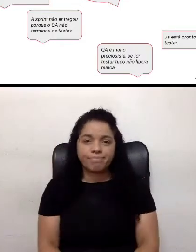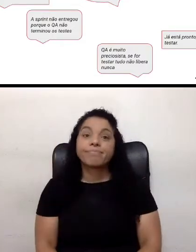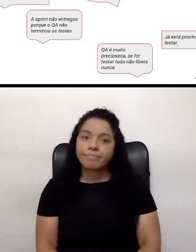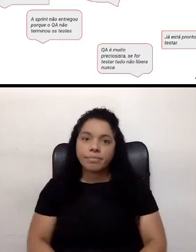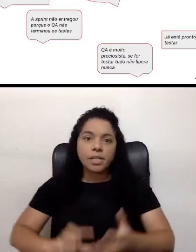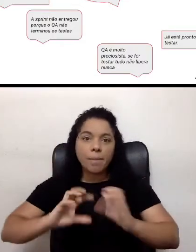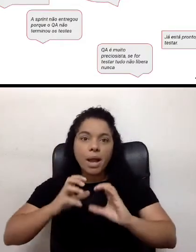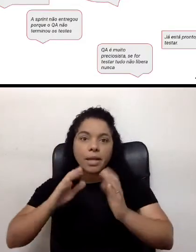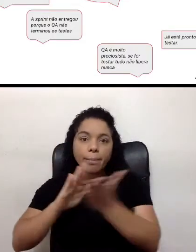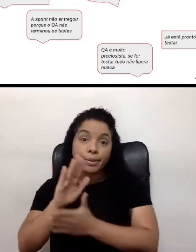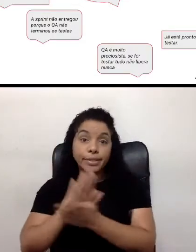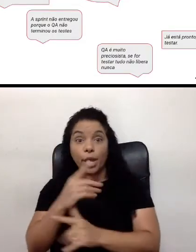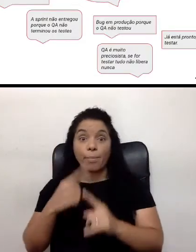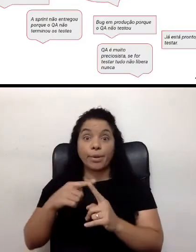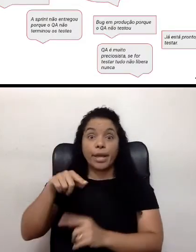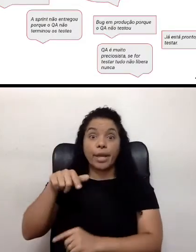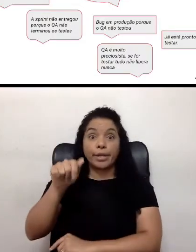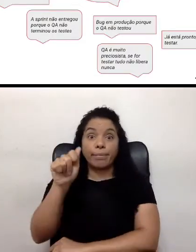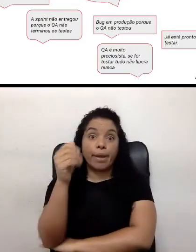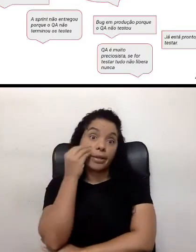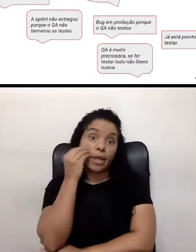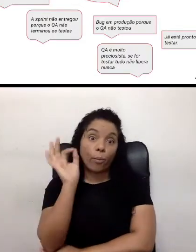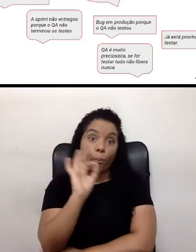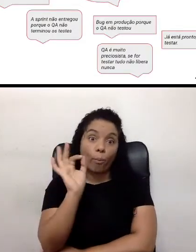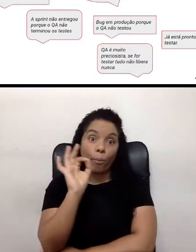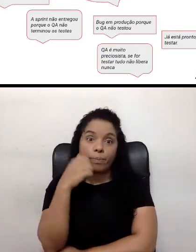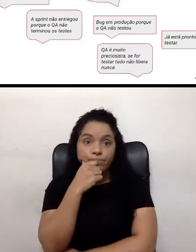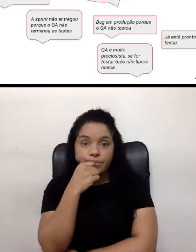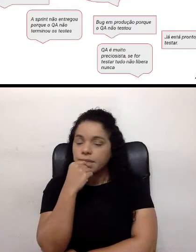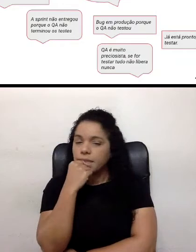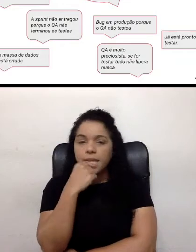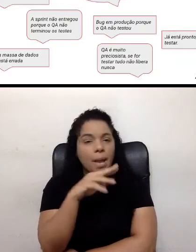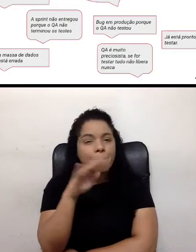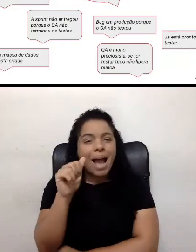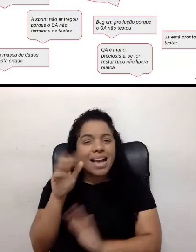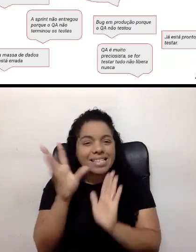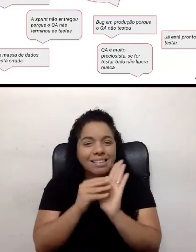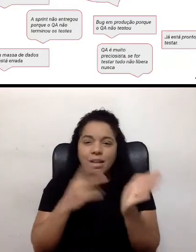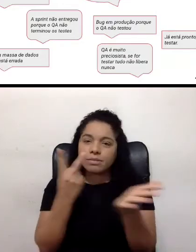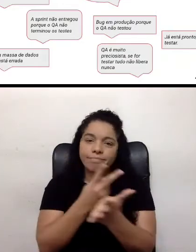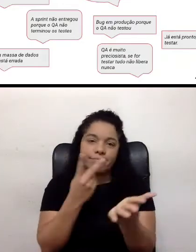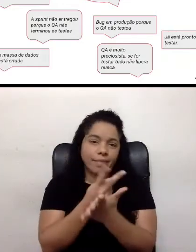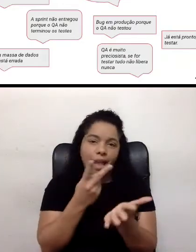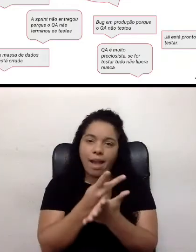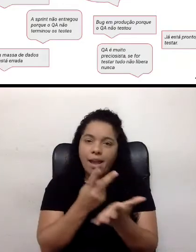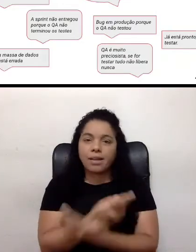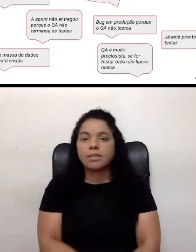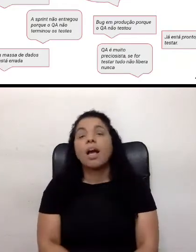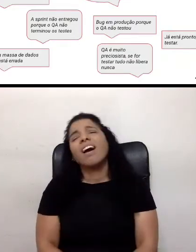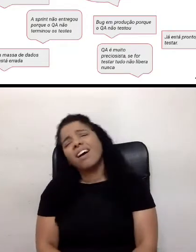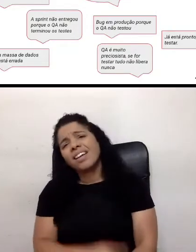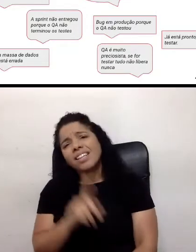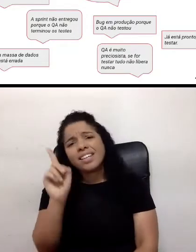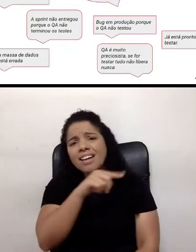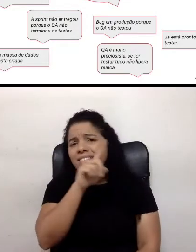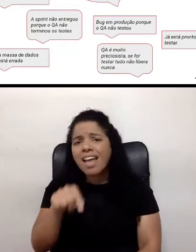Bug em produção porque o QA não testou. Sua massa de dados que está errada. Vamos cancelar o bug